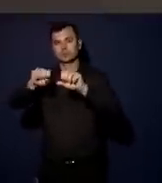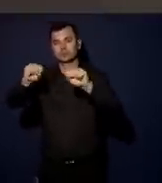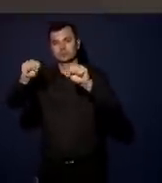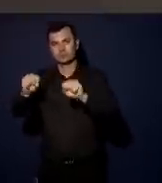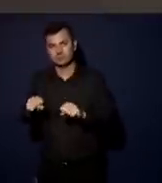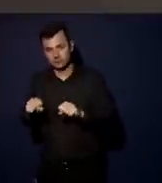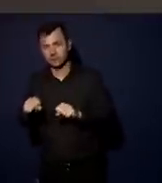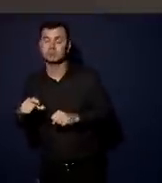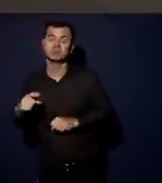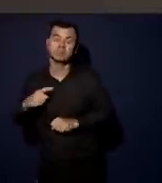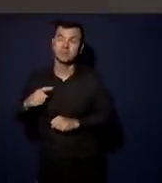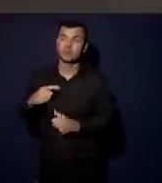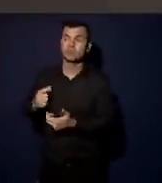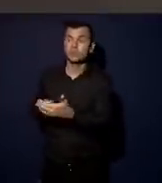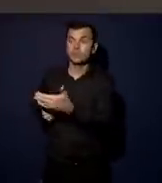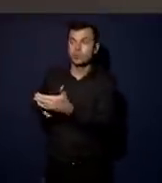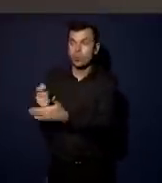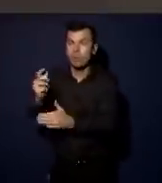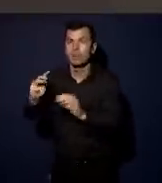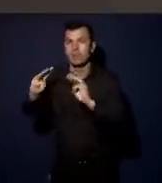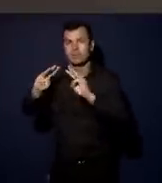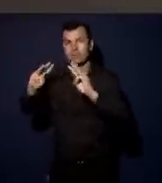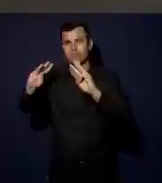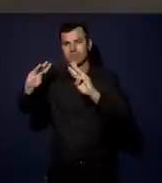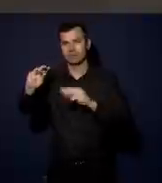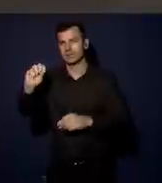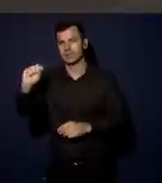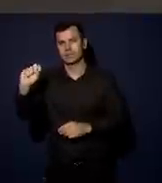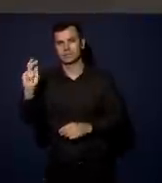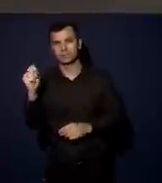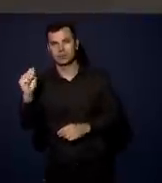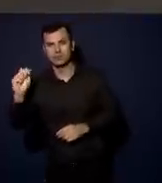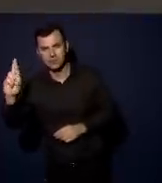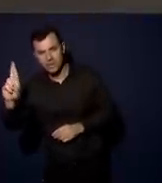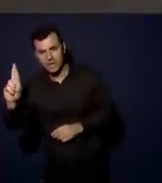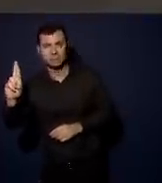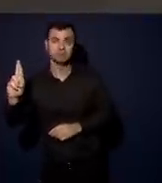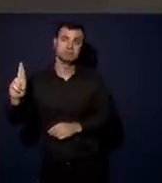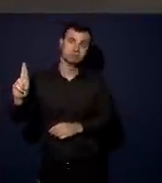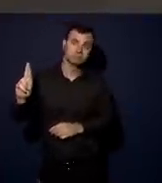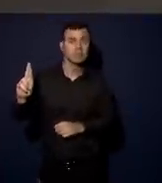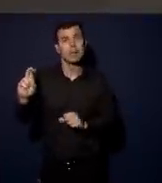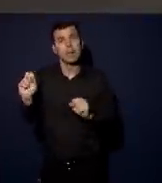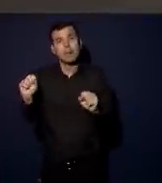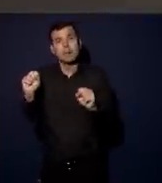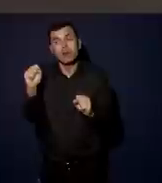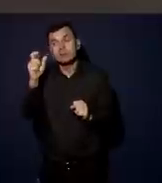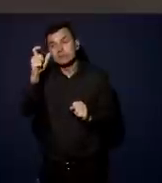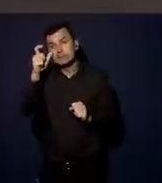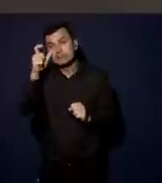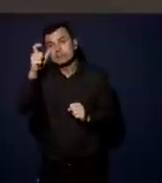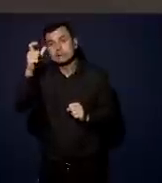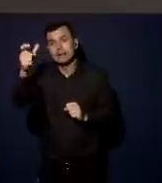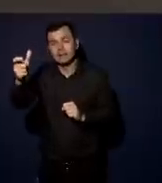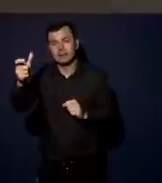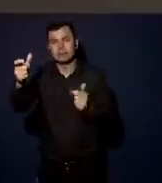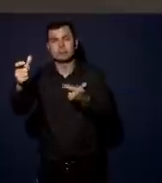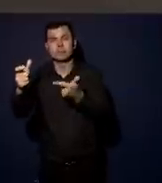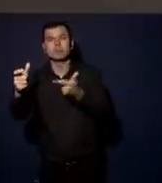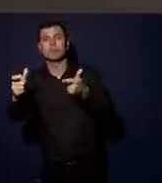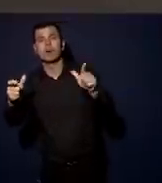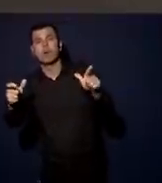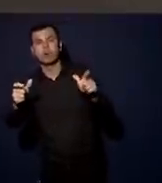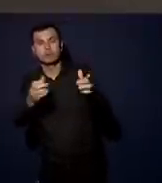Market share assim poderia ser interessante para acelerar o mini canalidade mas a gente já tem uma única anualidade bem